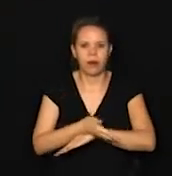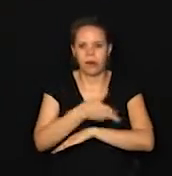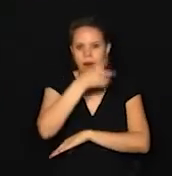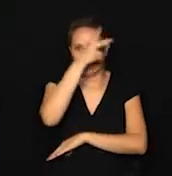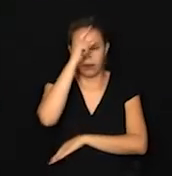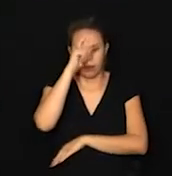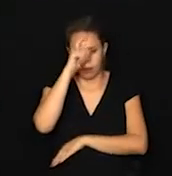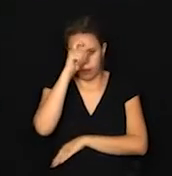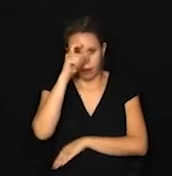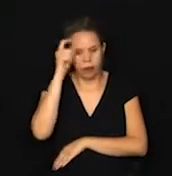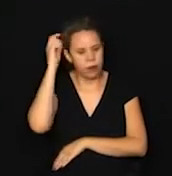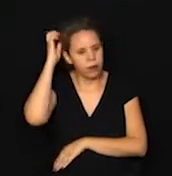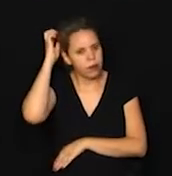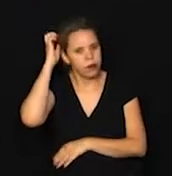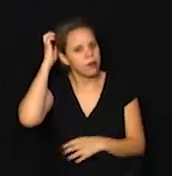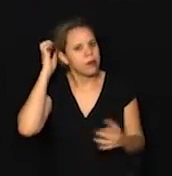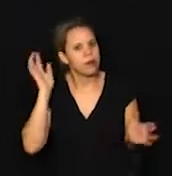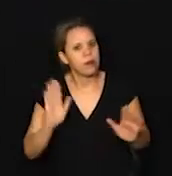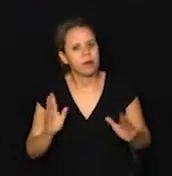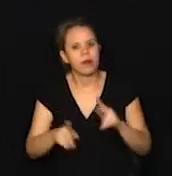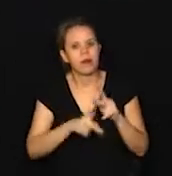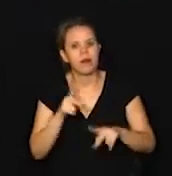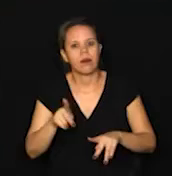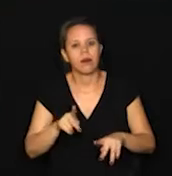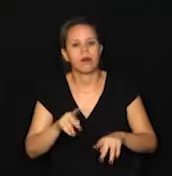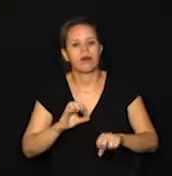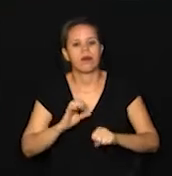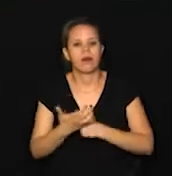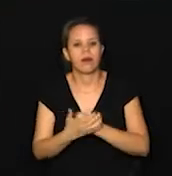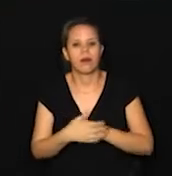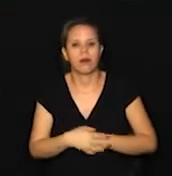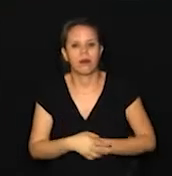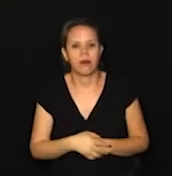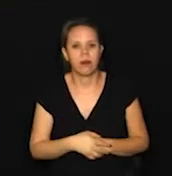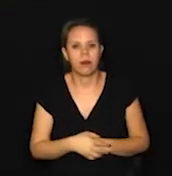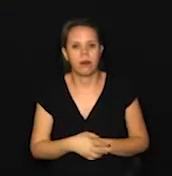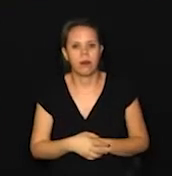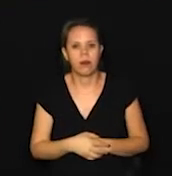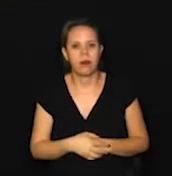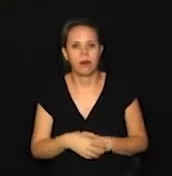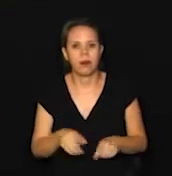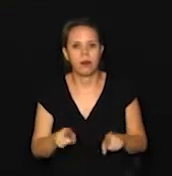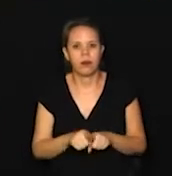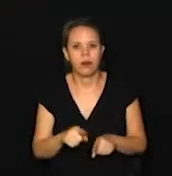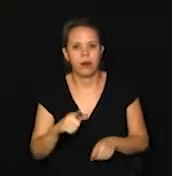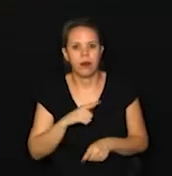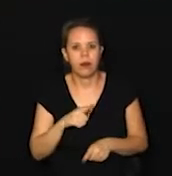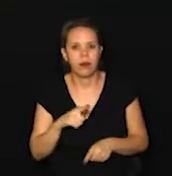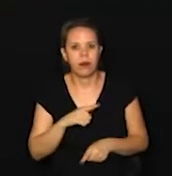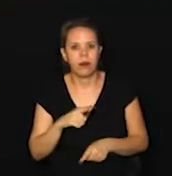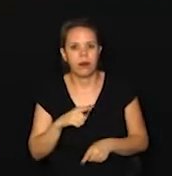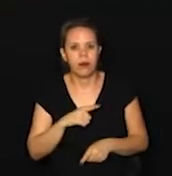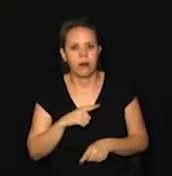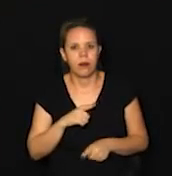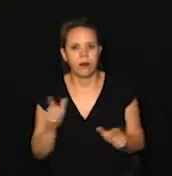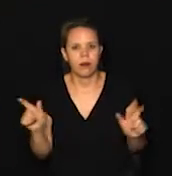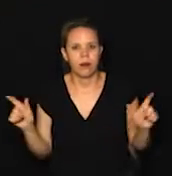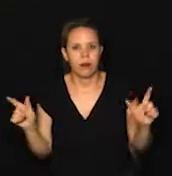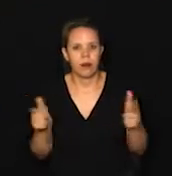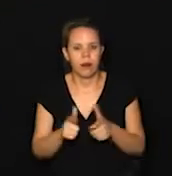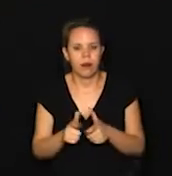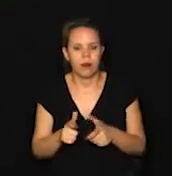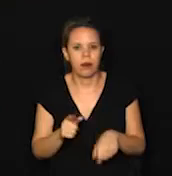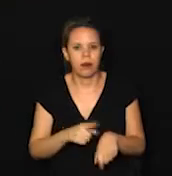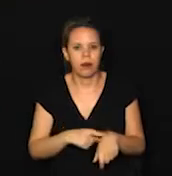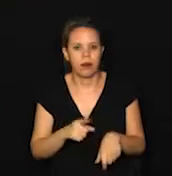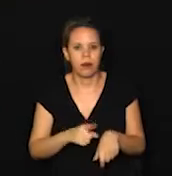municipal hospitalar de pacientes com a Covid-19. E também nós temos aí a redução do